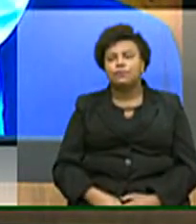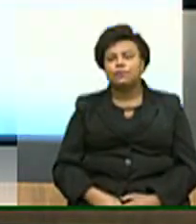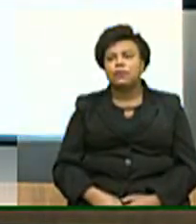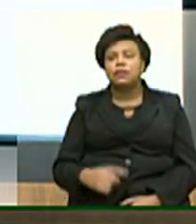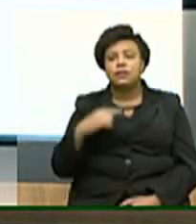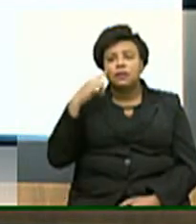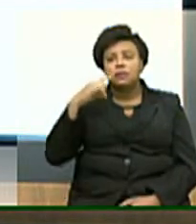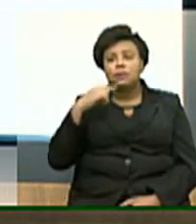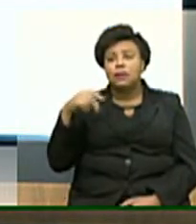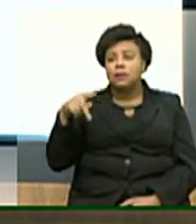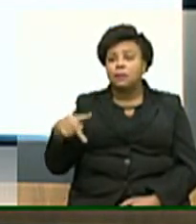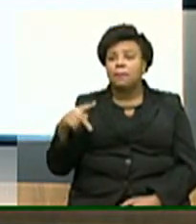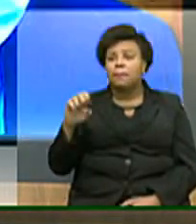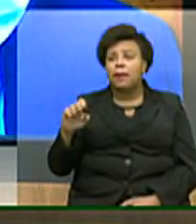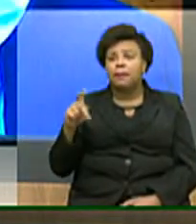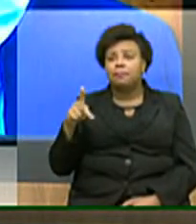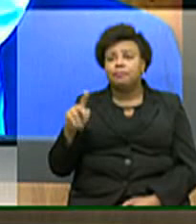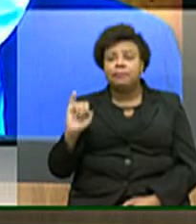Deputado Pepe Vargas.